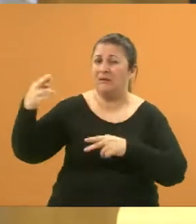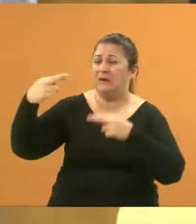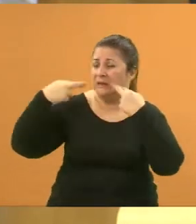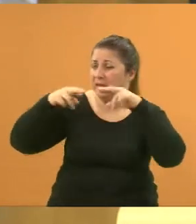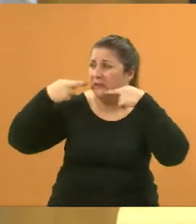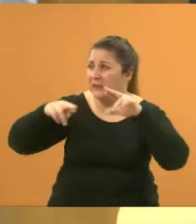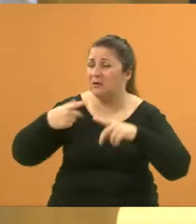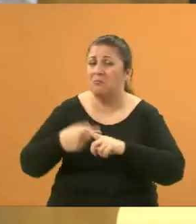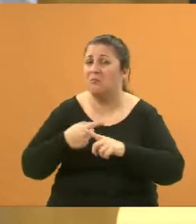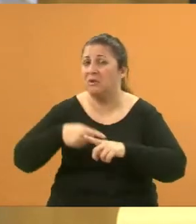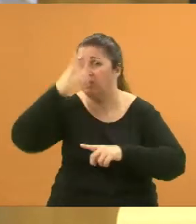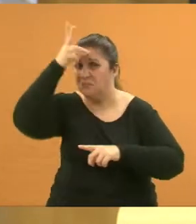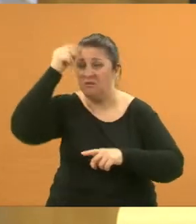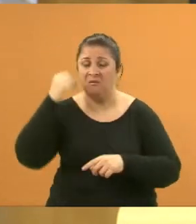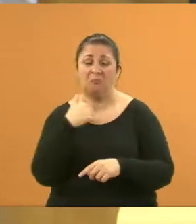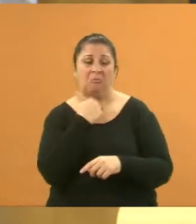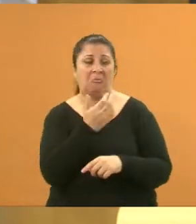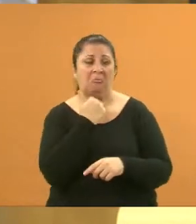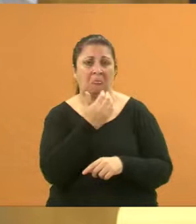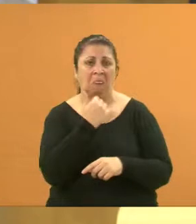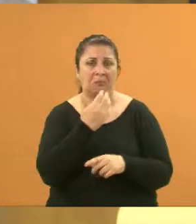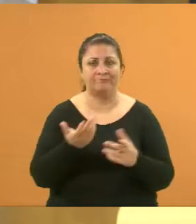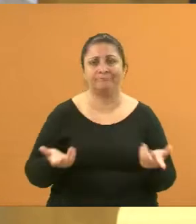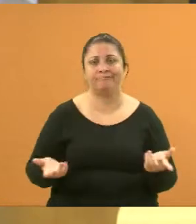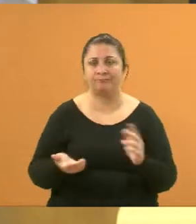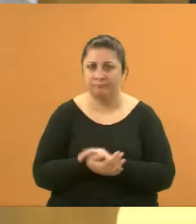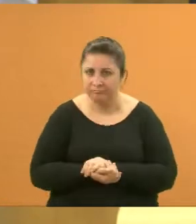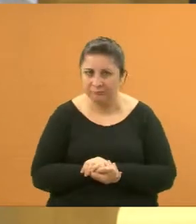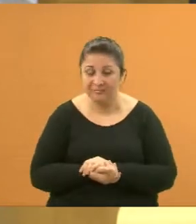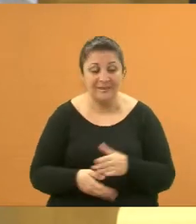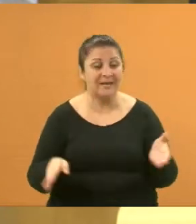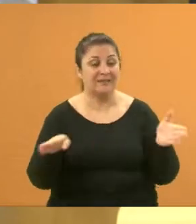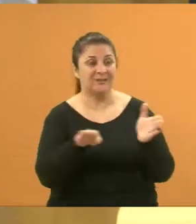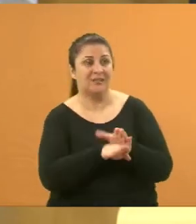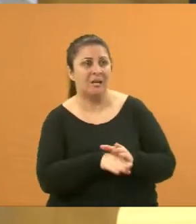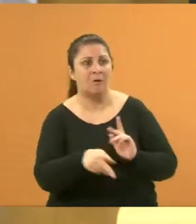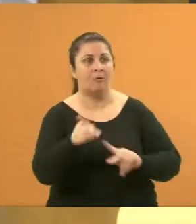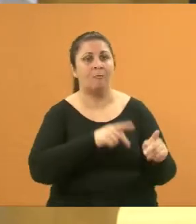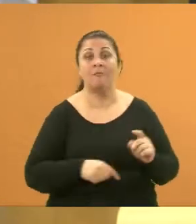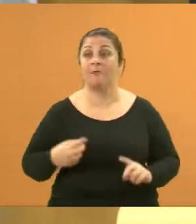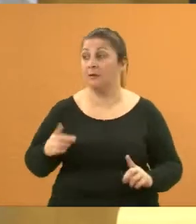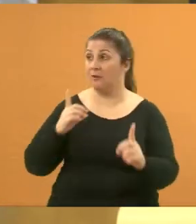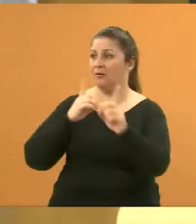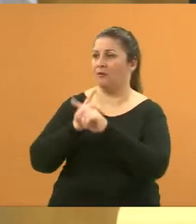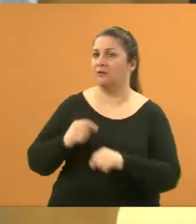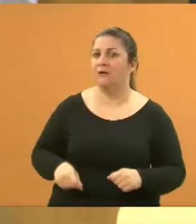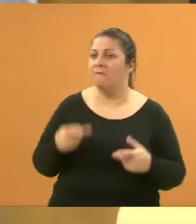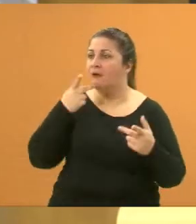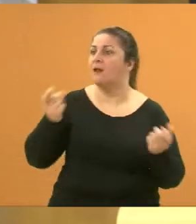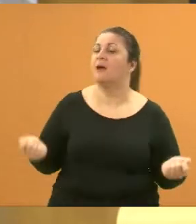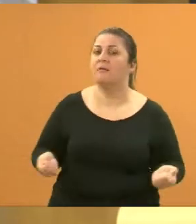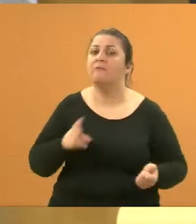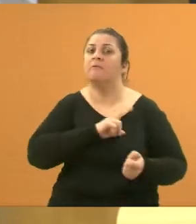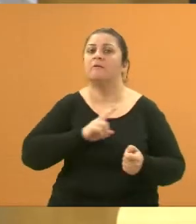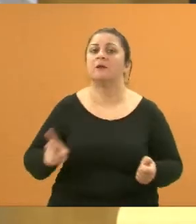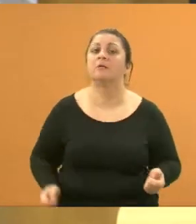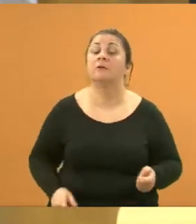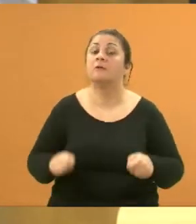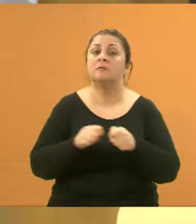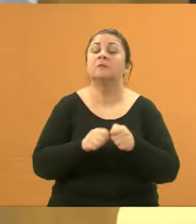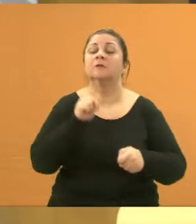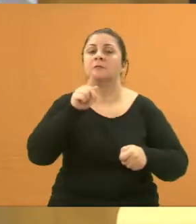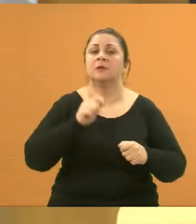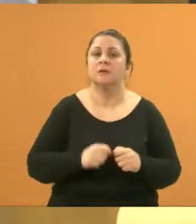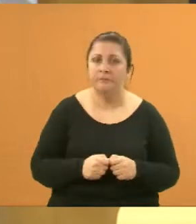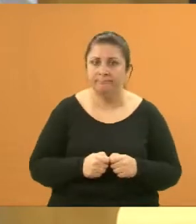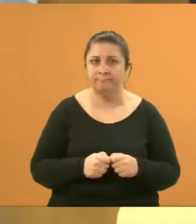trabalho, não faz o dever de casa. Aí a gente chega lá, o munícipe encontra a gente e fala, vereador, o que é que você está